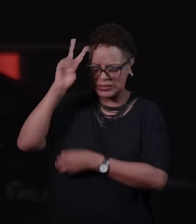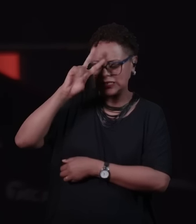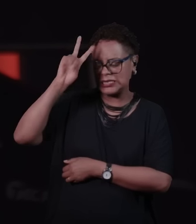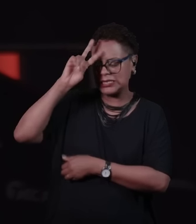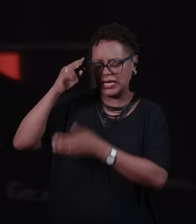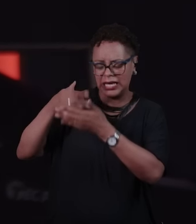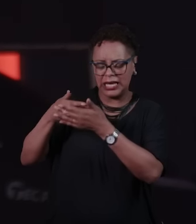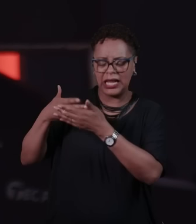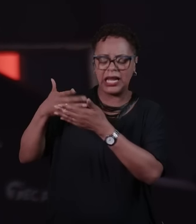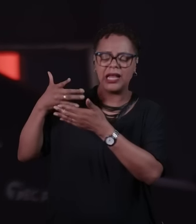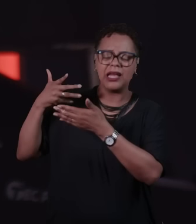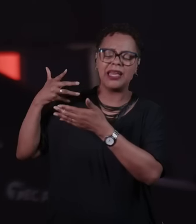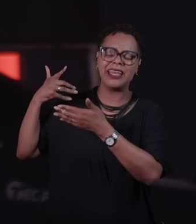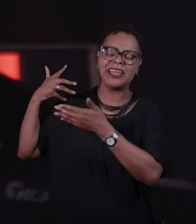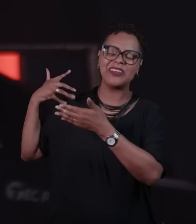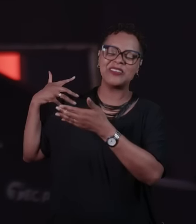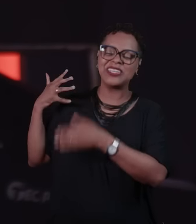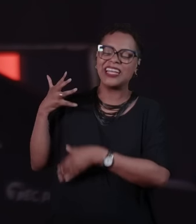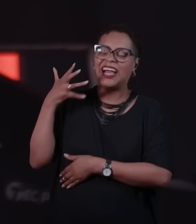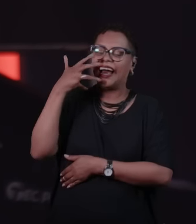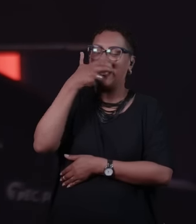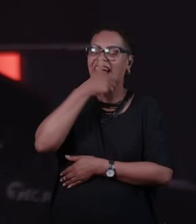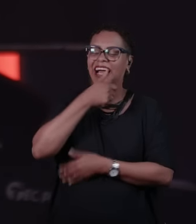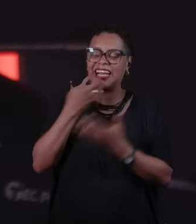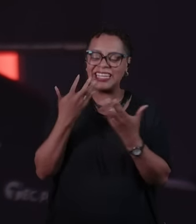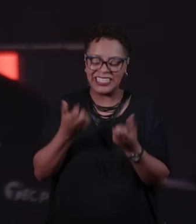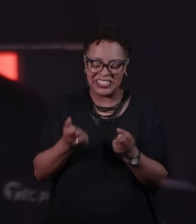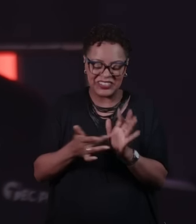de quando nós nascemos de novo.